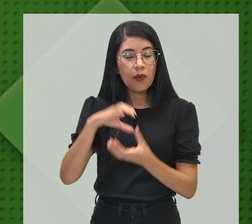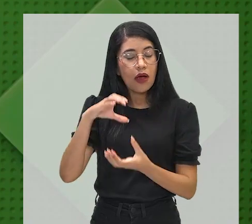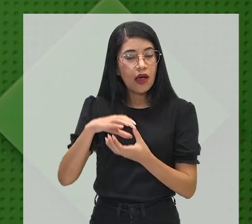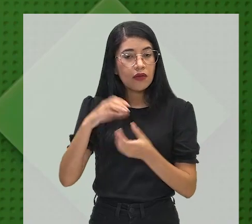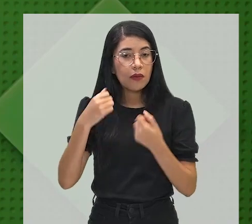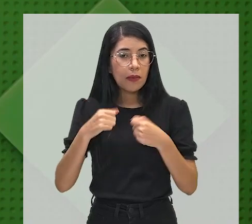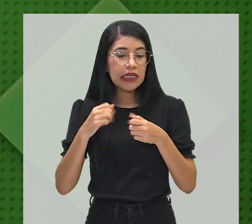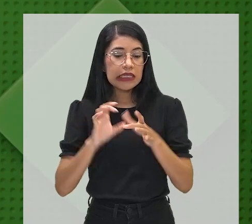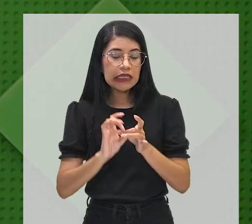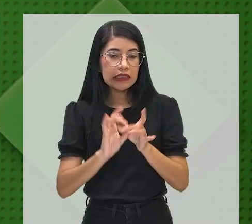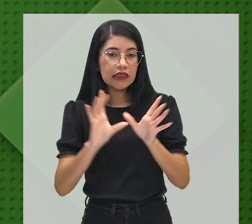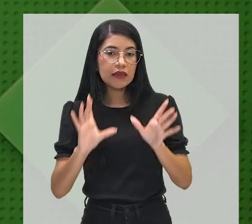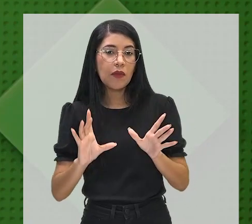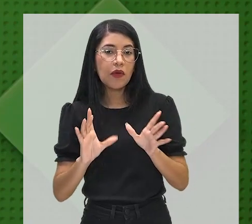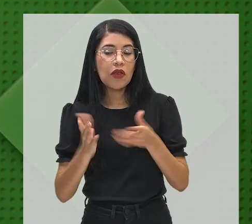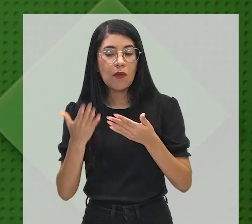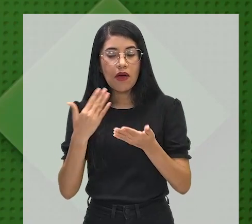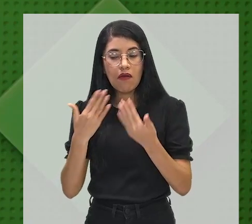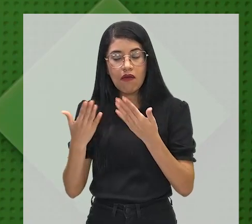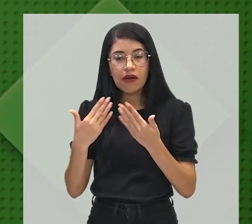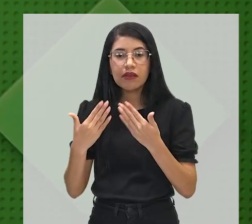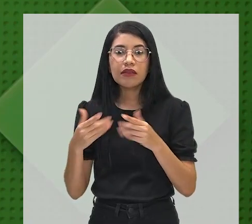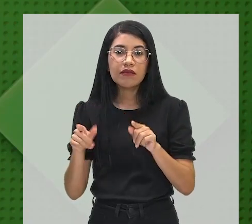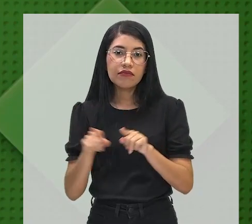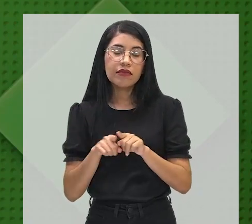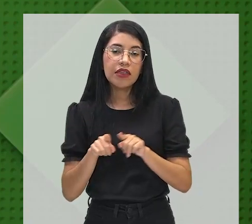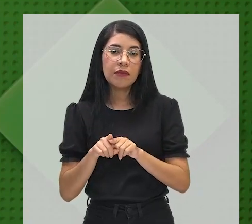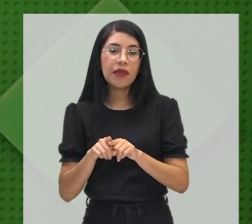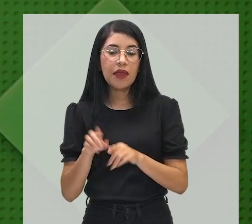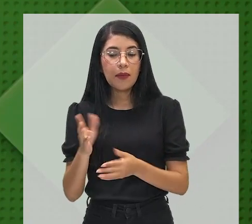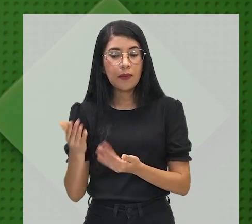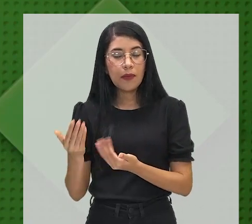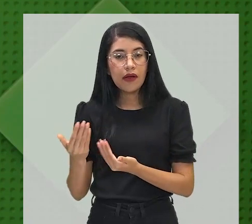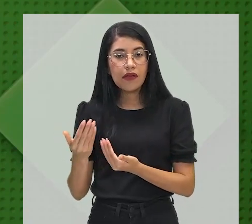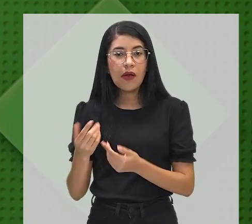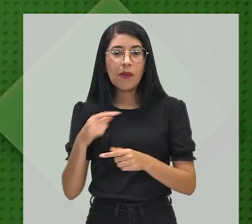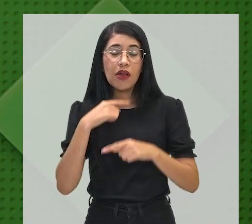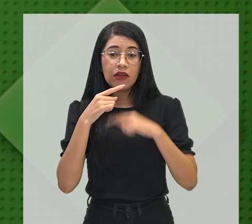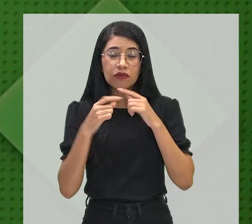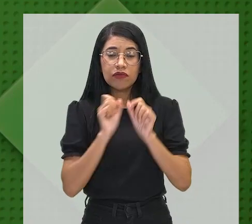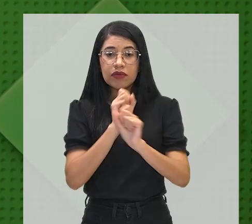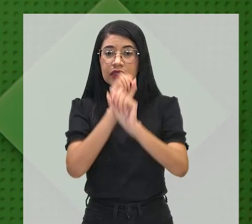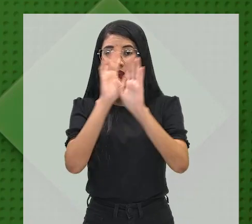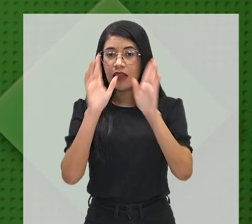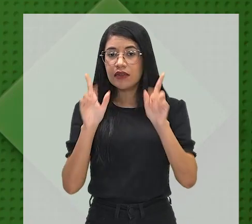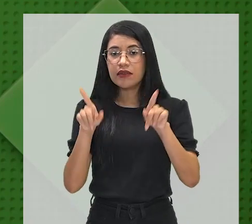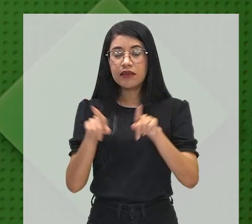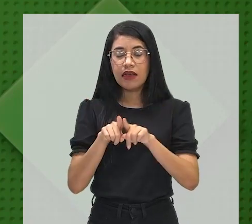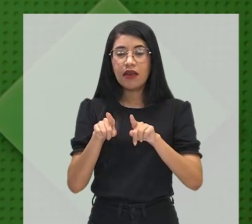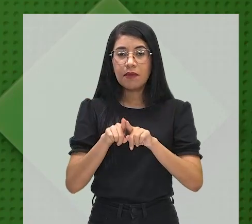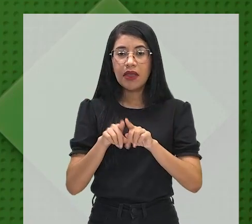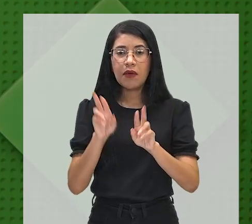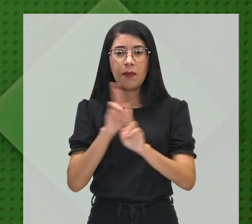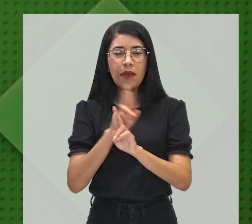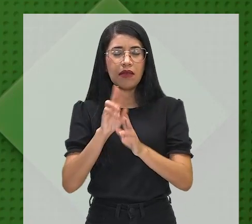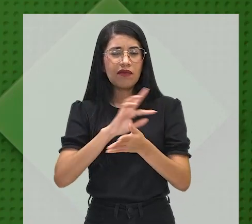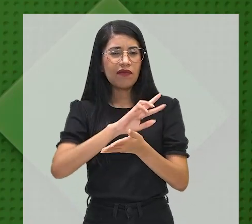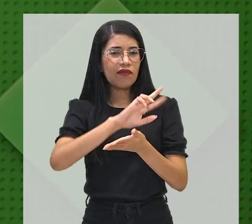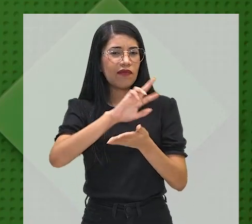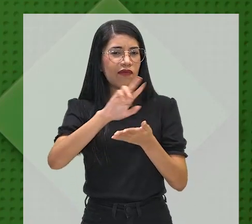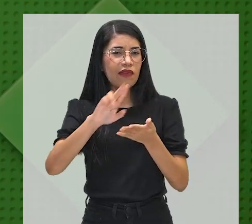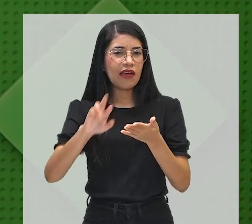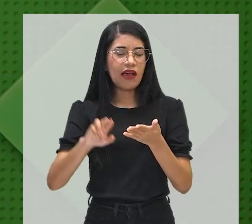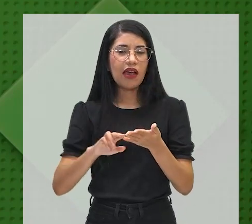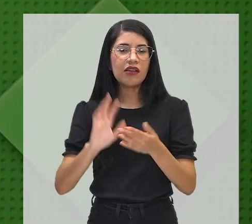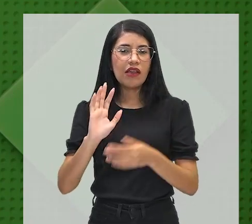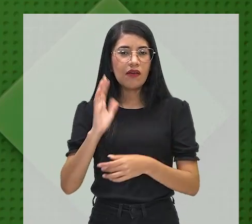têm que estar aí cada vez mais disponíveis, né, para ouvir esses adolescentes, para tirar as dúvidas deles com relação a tanta coisa